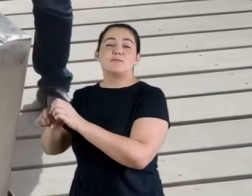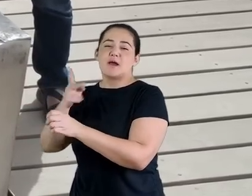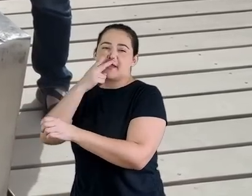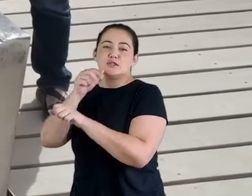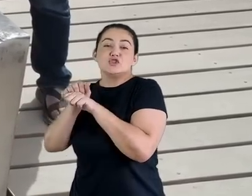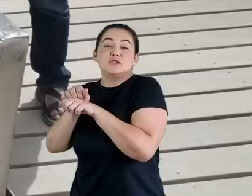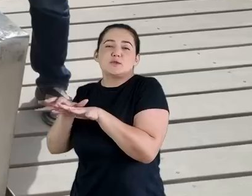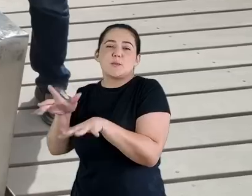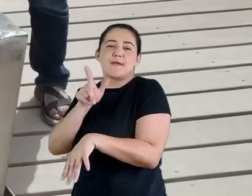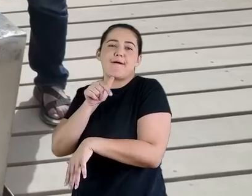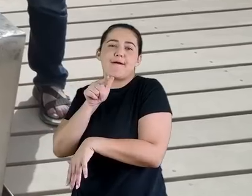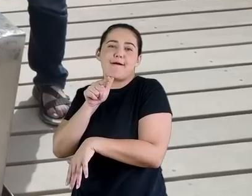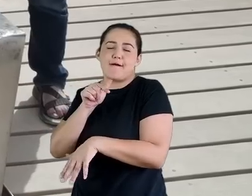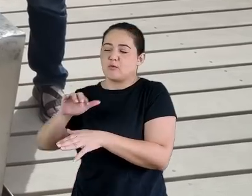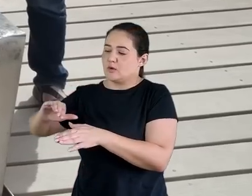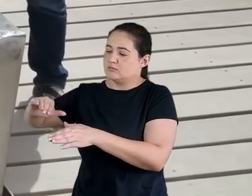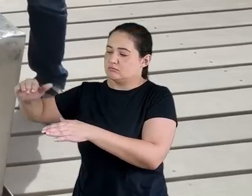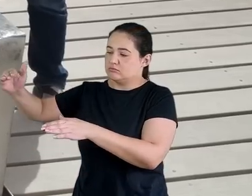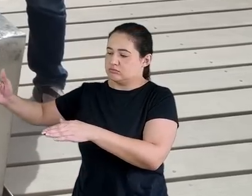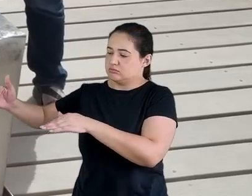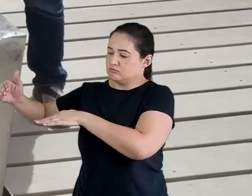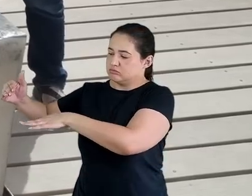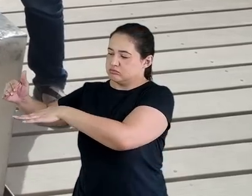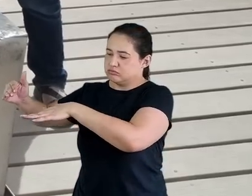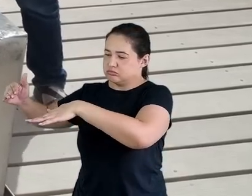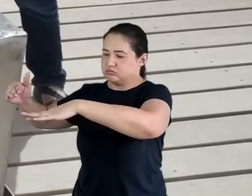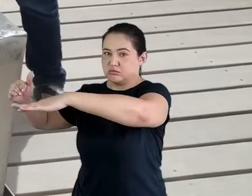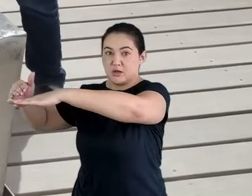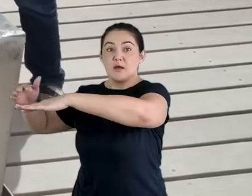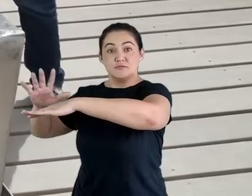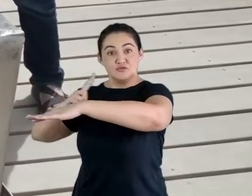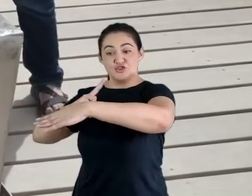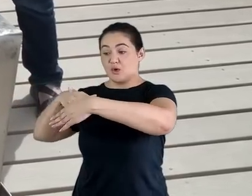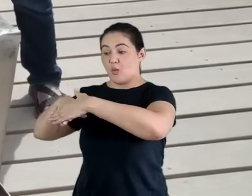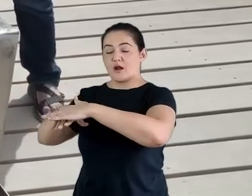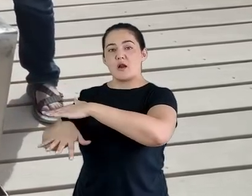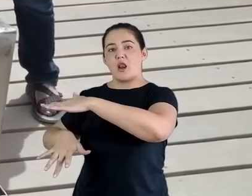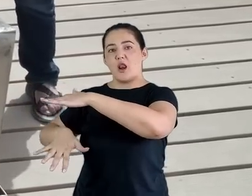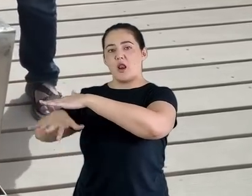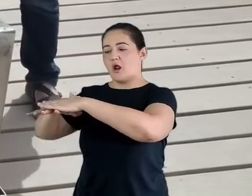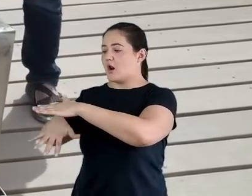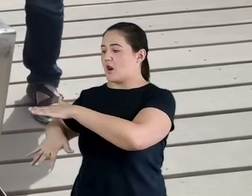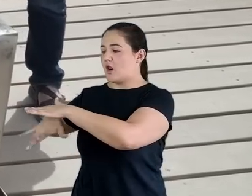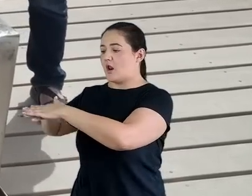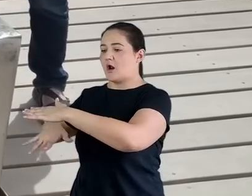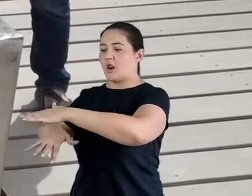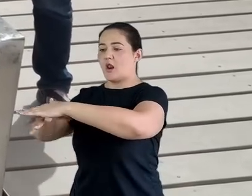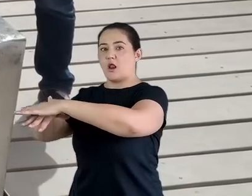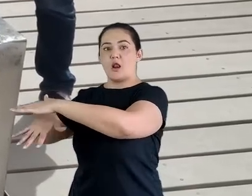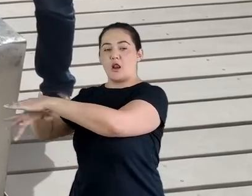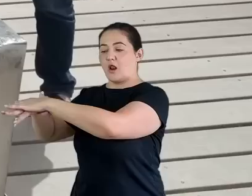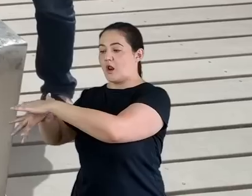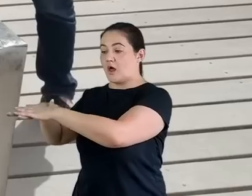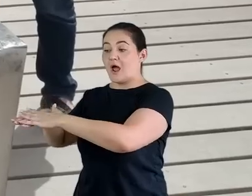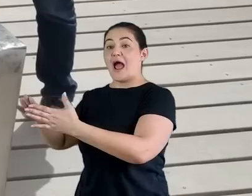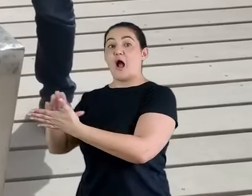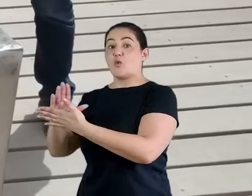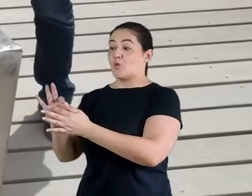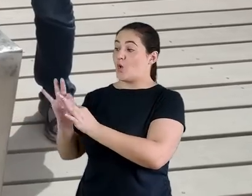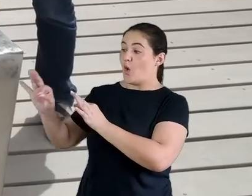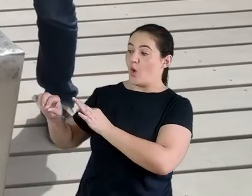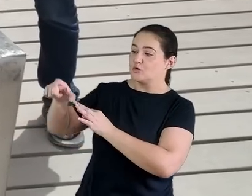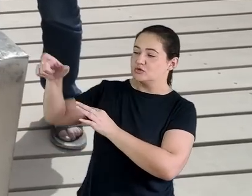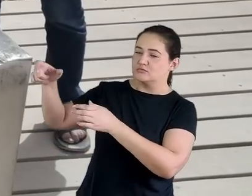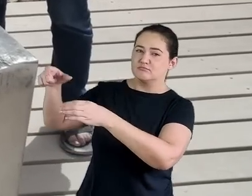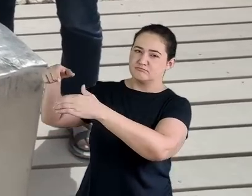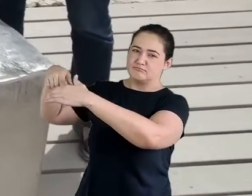muito crucial no planejamento de Massada, porque sem esse sistema, nada do que vimos no topo da montanha poderia realmente